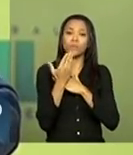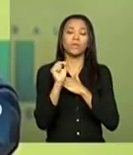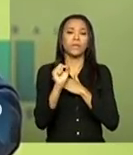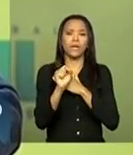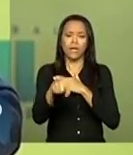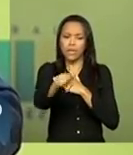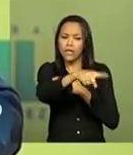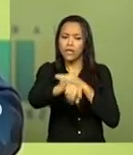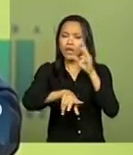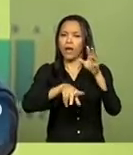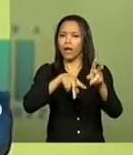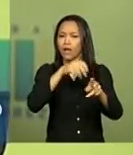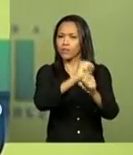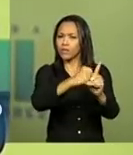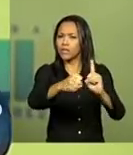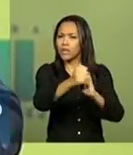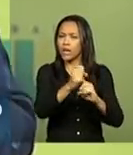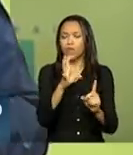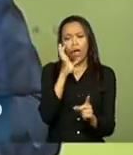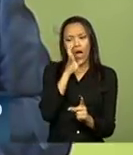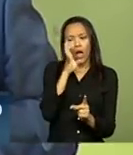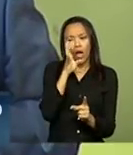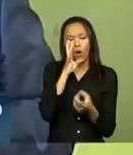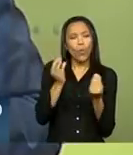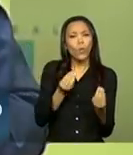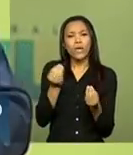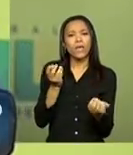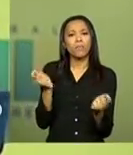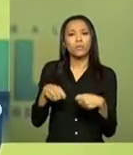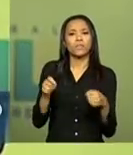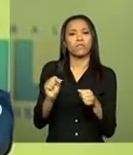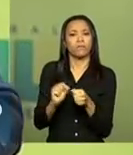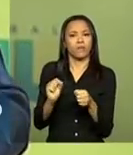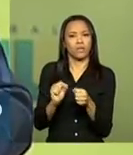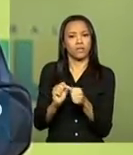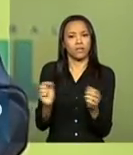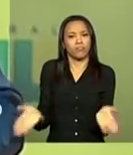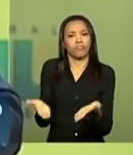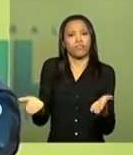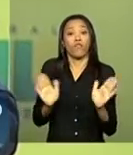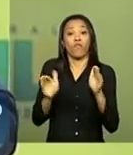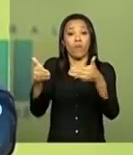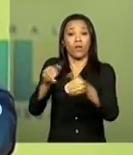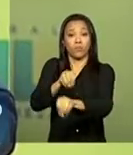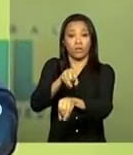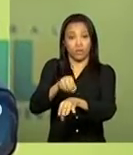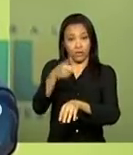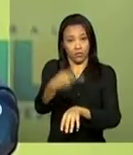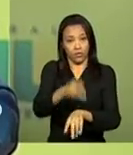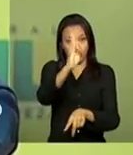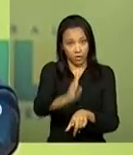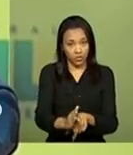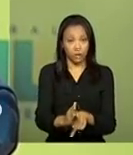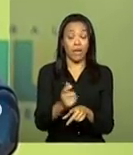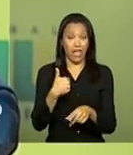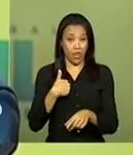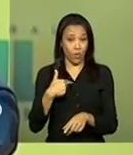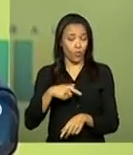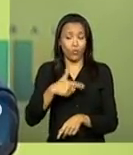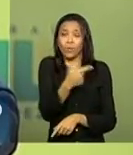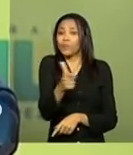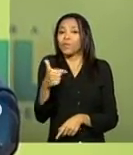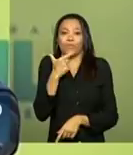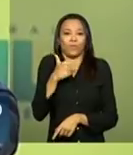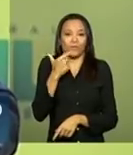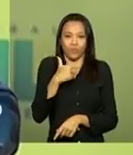sociedade acompanhe de perto tudo o que pode ser realizado em relação à educação do país. E eu não tenho dúvida de